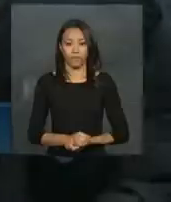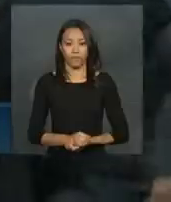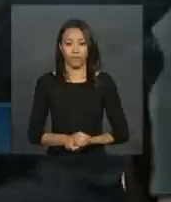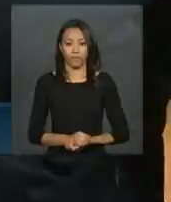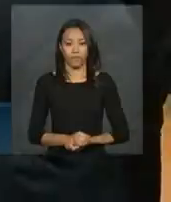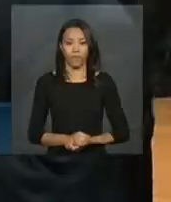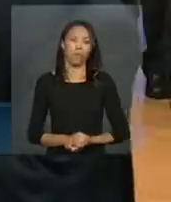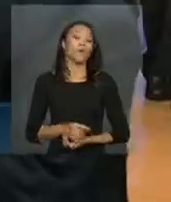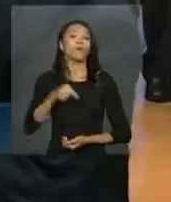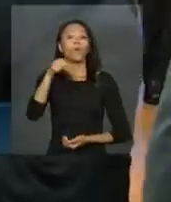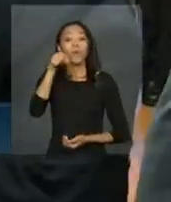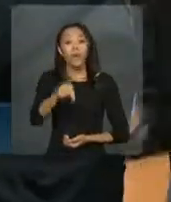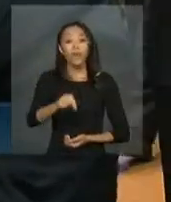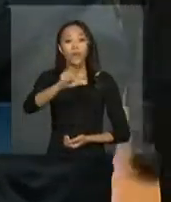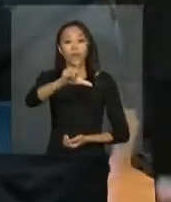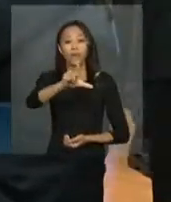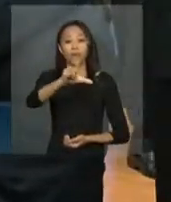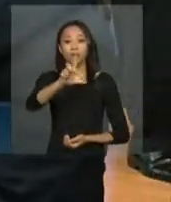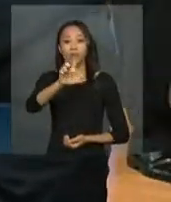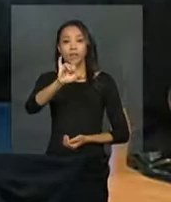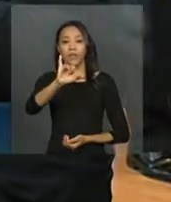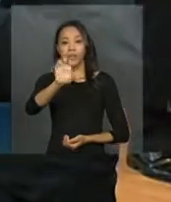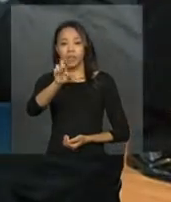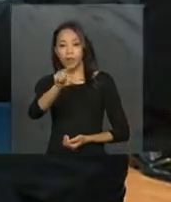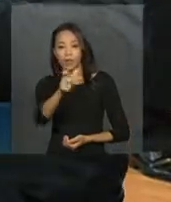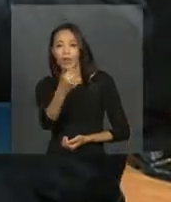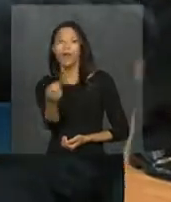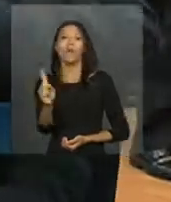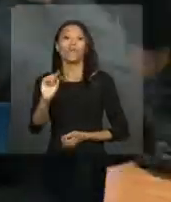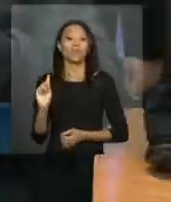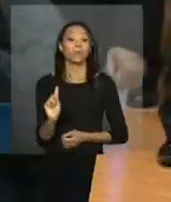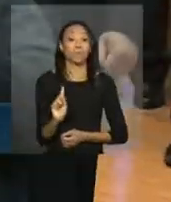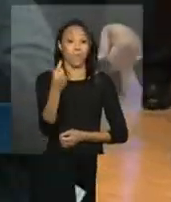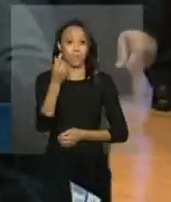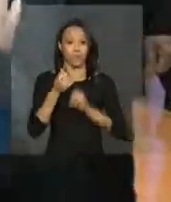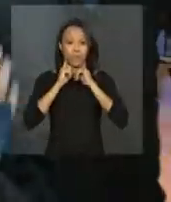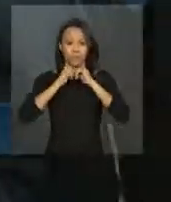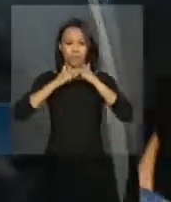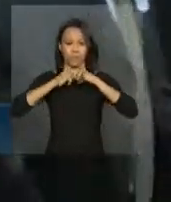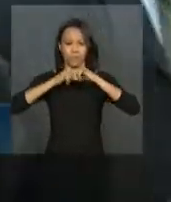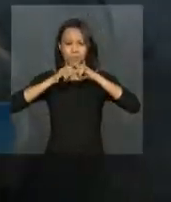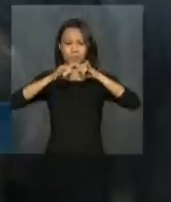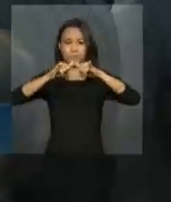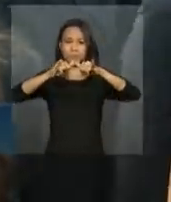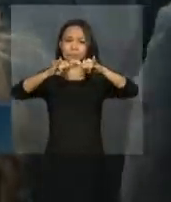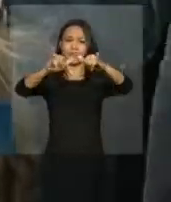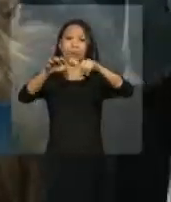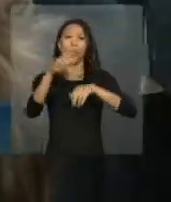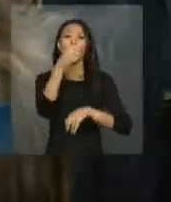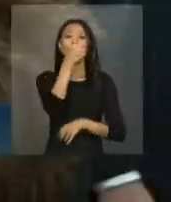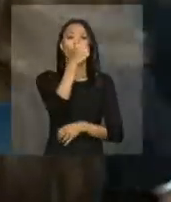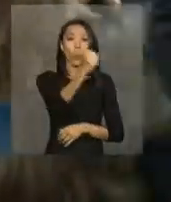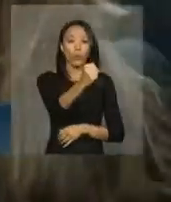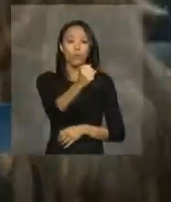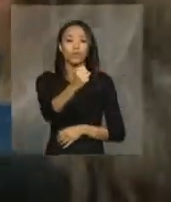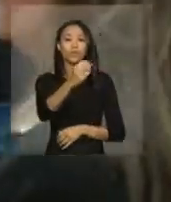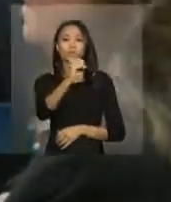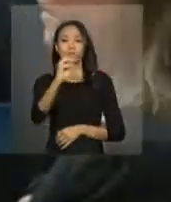com esse leilão Essa vai ser a primeira linha de transmissão do país com tensão de 800